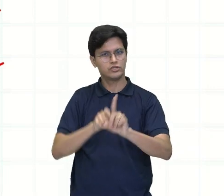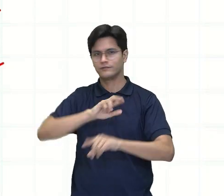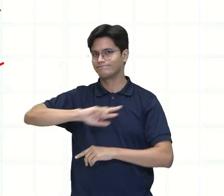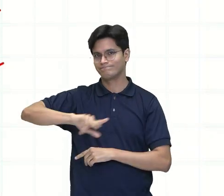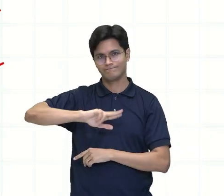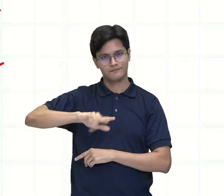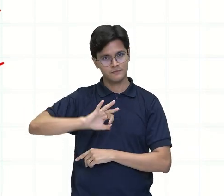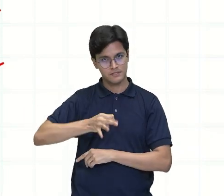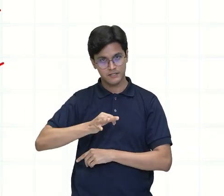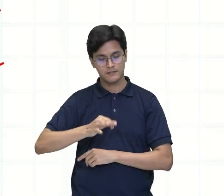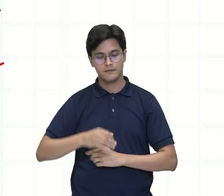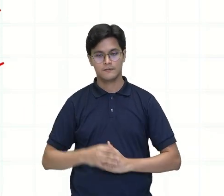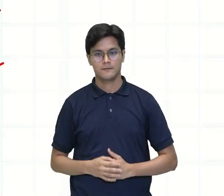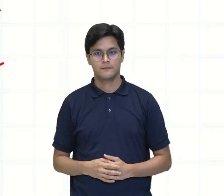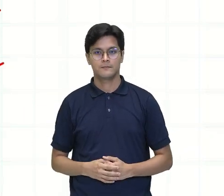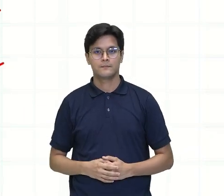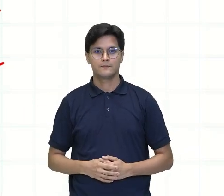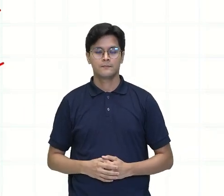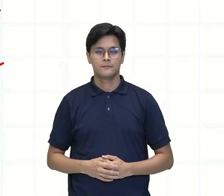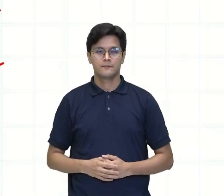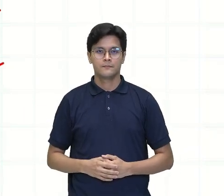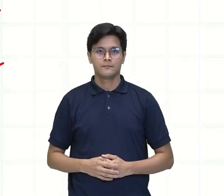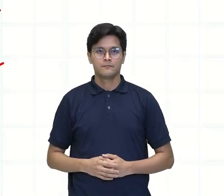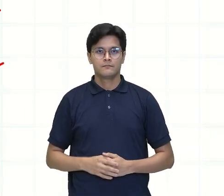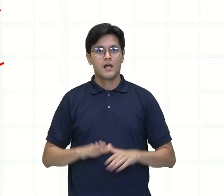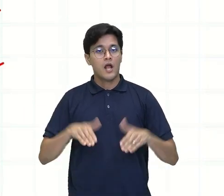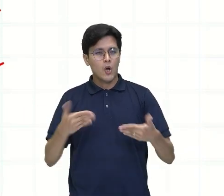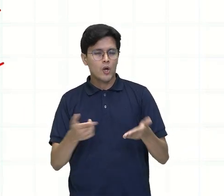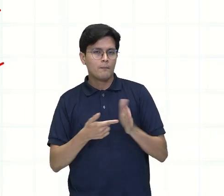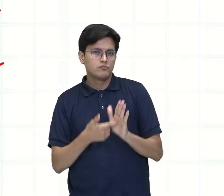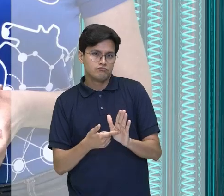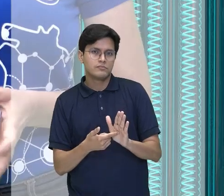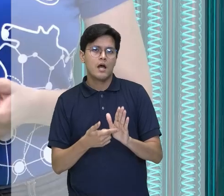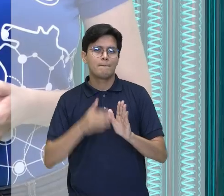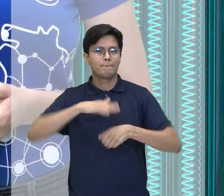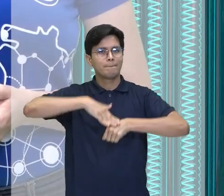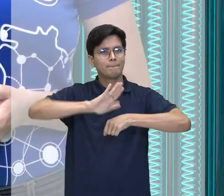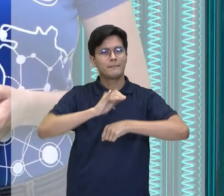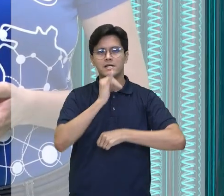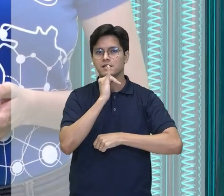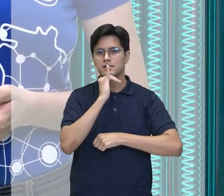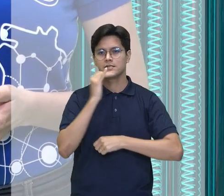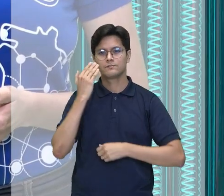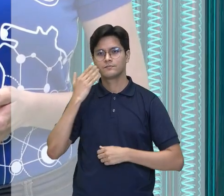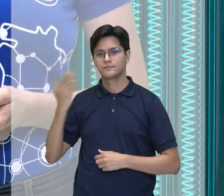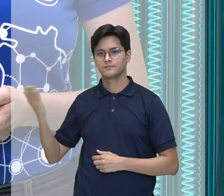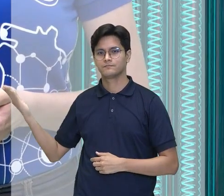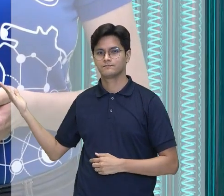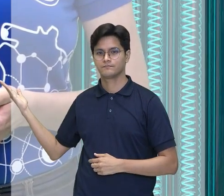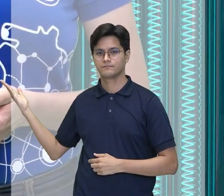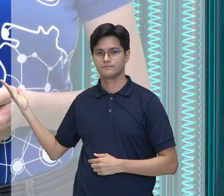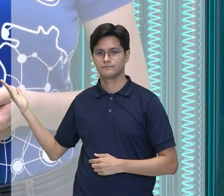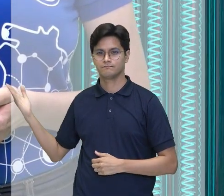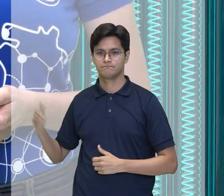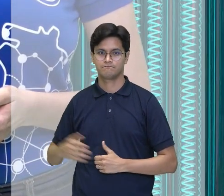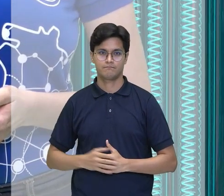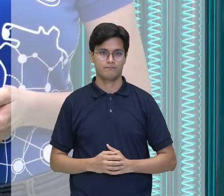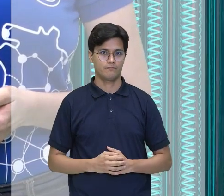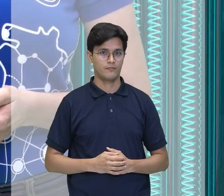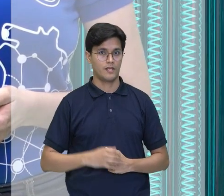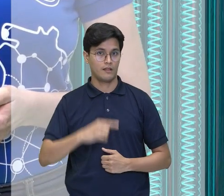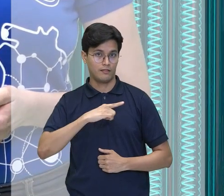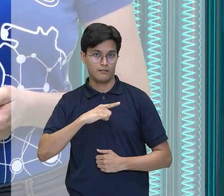bem? Vamos ver mais alguns exemplos aqui junto comigo? Então, olha só, nós temos aqui a imagem